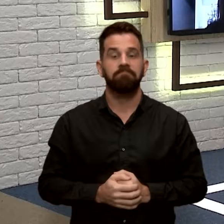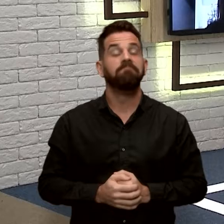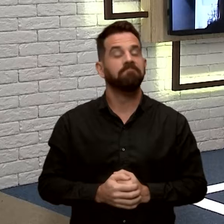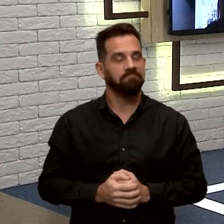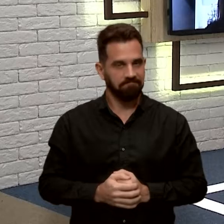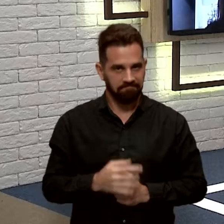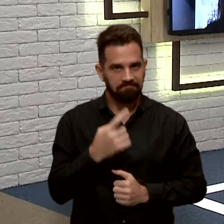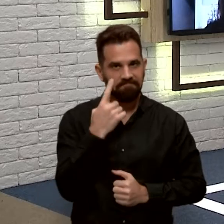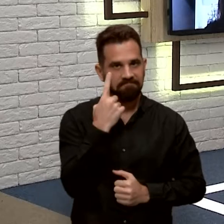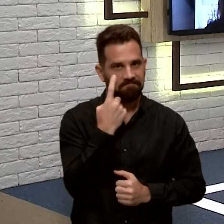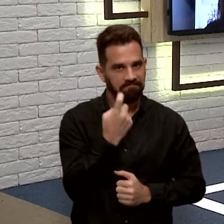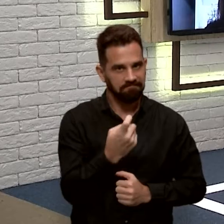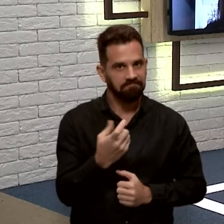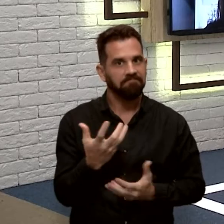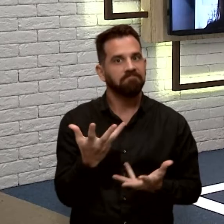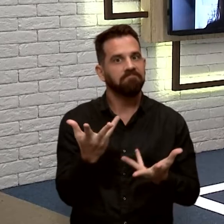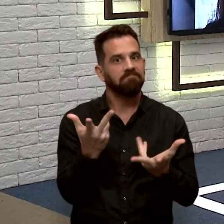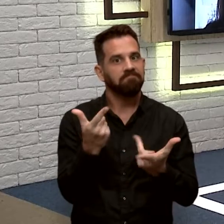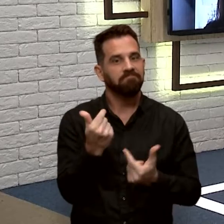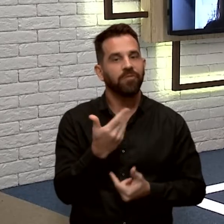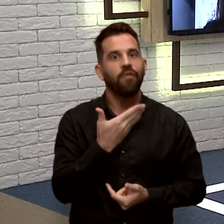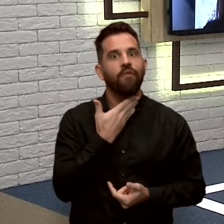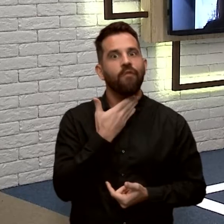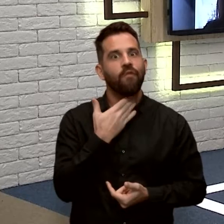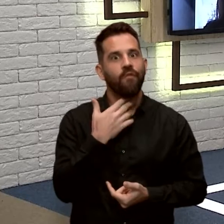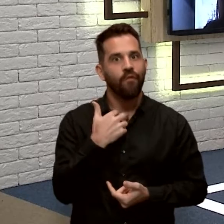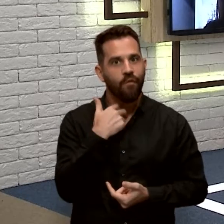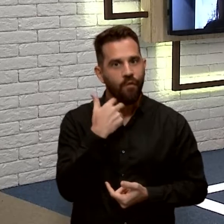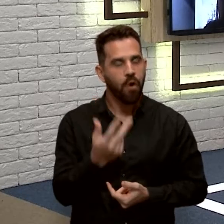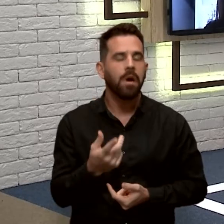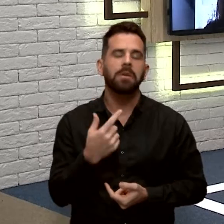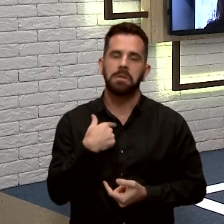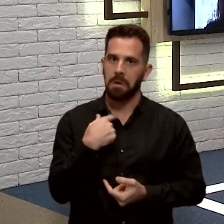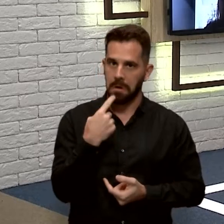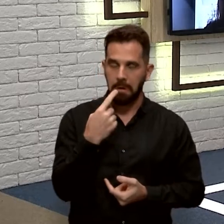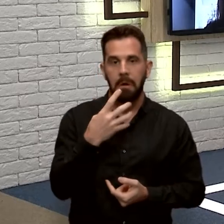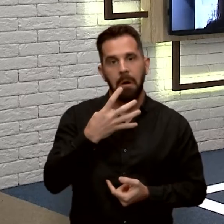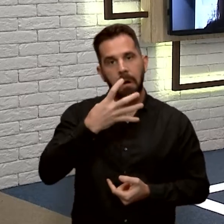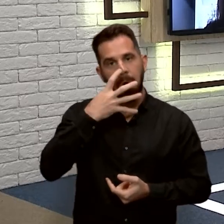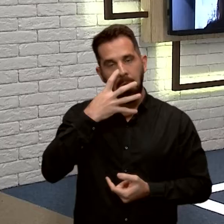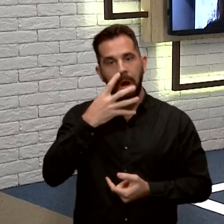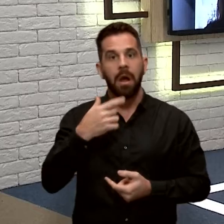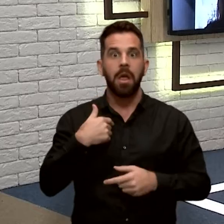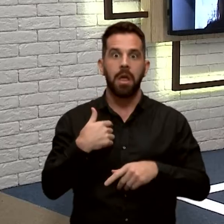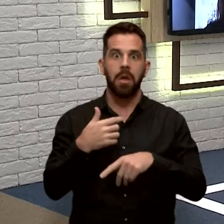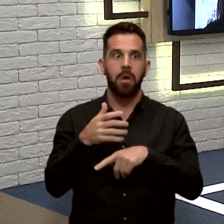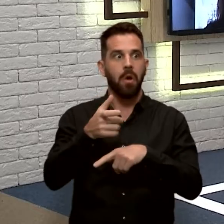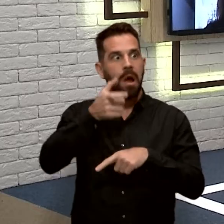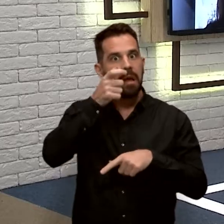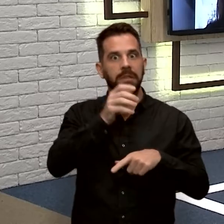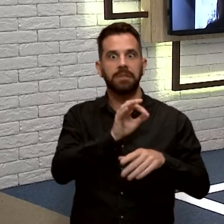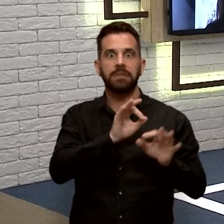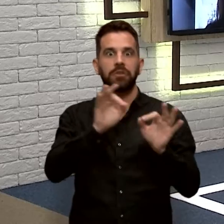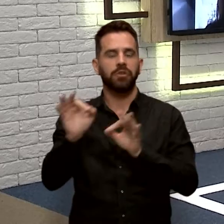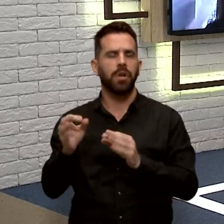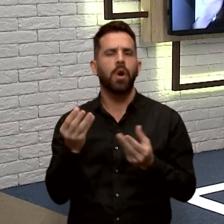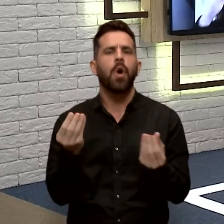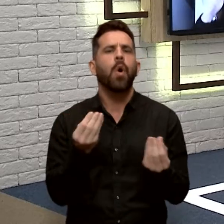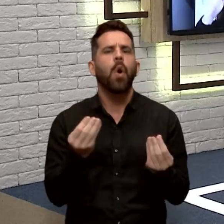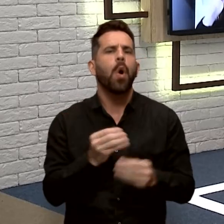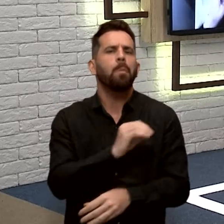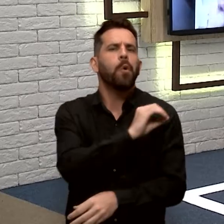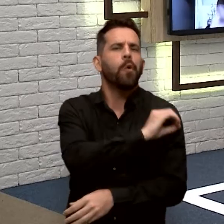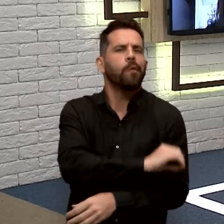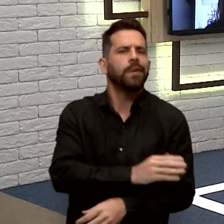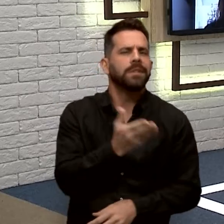Bacana demais. E que voz, hein, Eric? Eu fiquei impressionada quando eu assisti. Conta pra gente como é que funcionam as oficinas, né? Qual que é a história desse